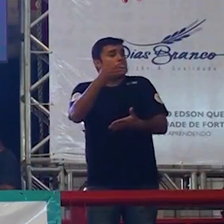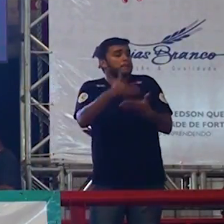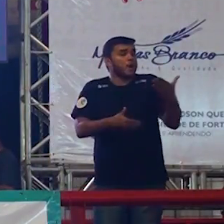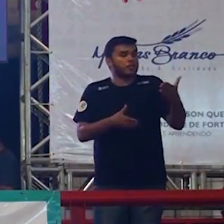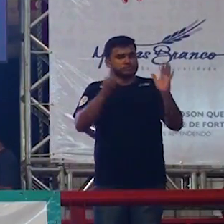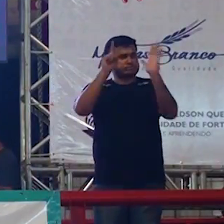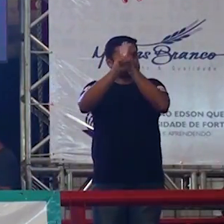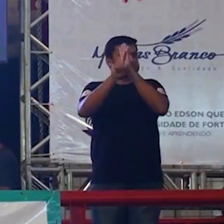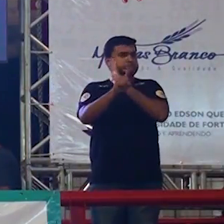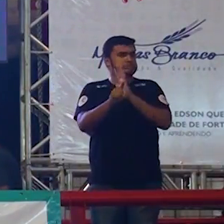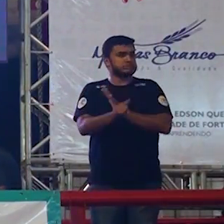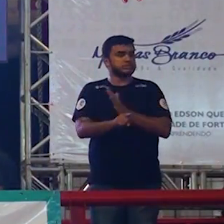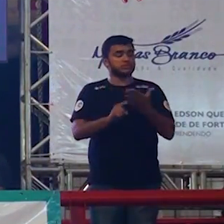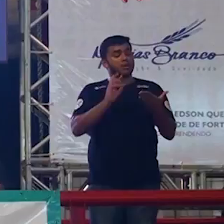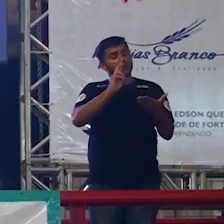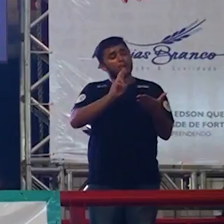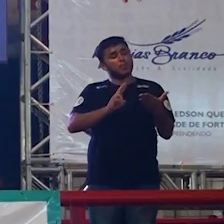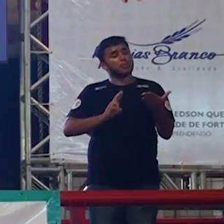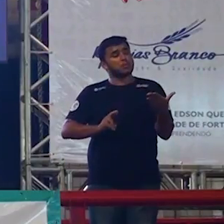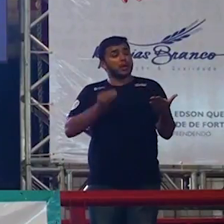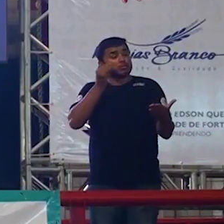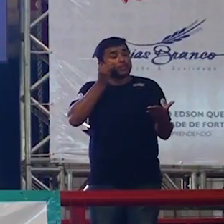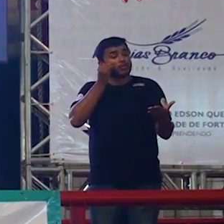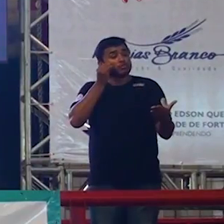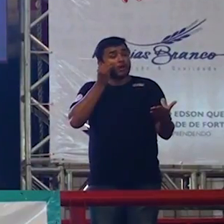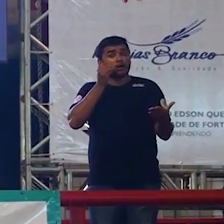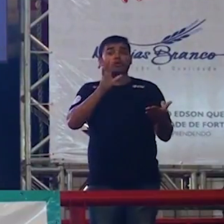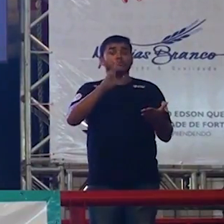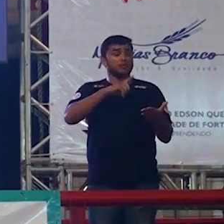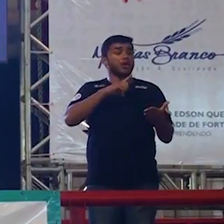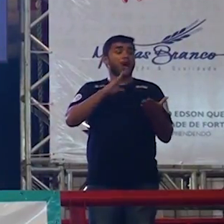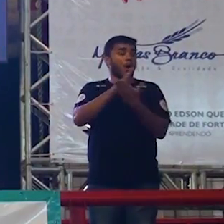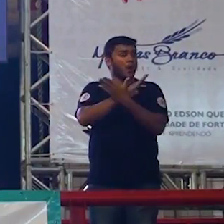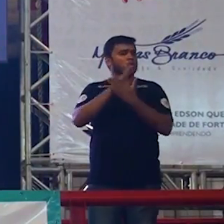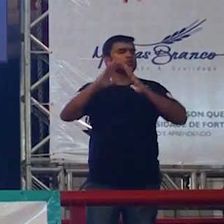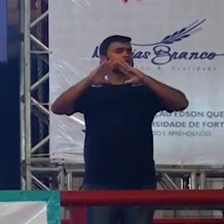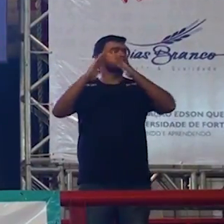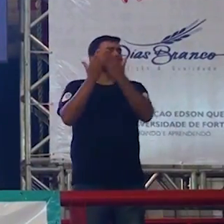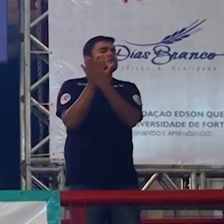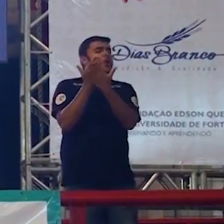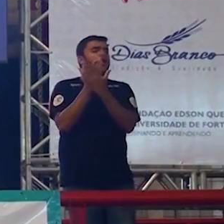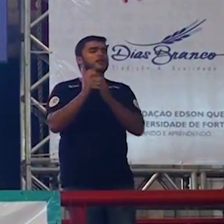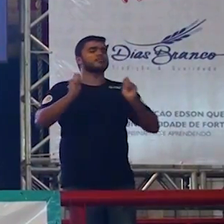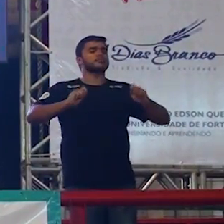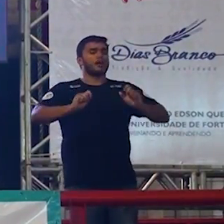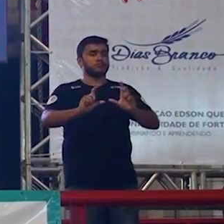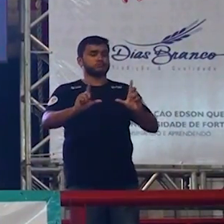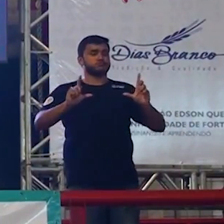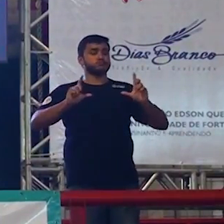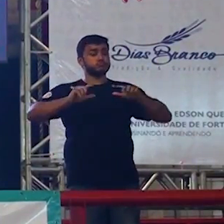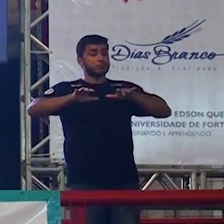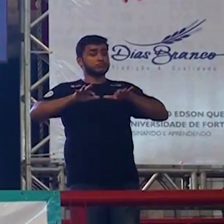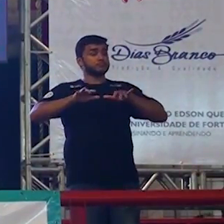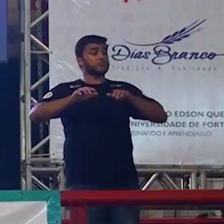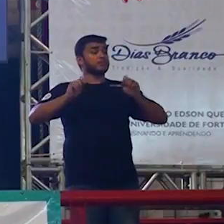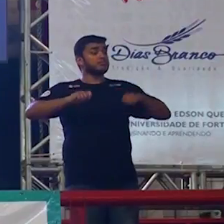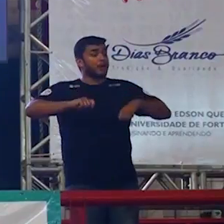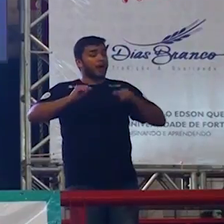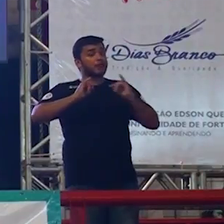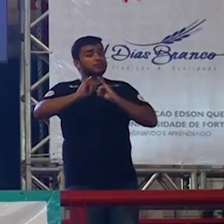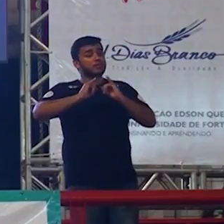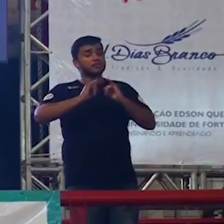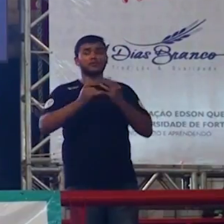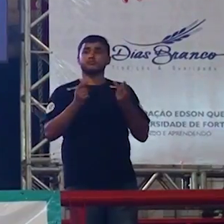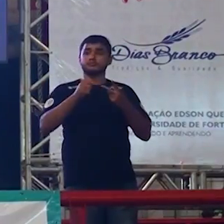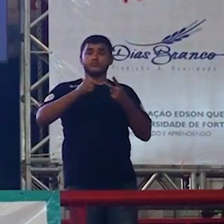15 dias um simulado. Tem colégio que disponibiliza na internet. Vai ter simulado aqui também do Academia